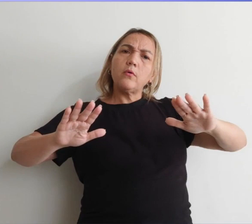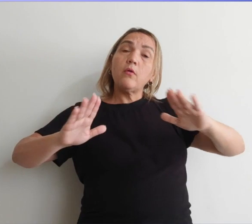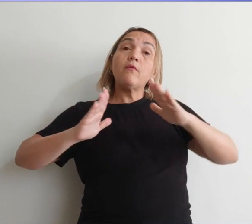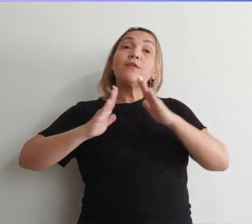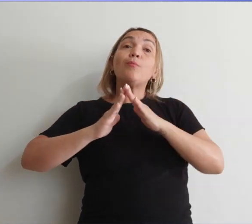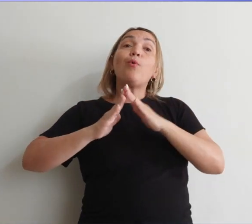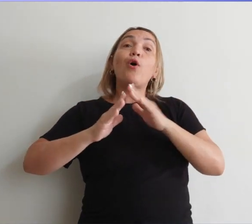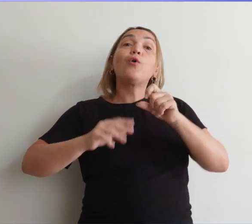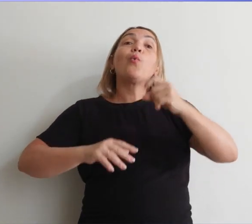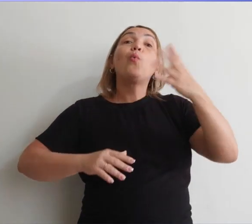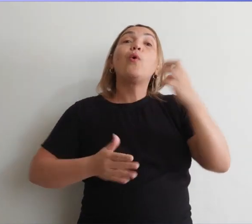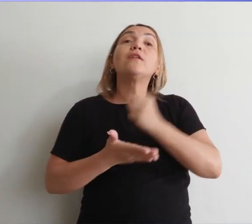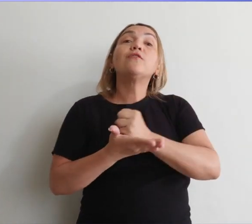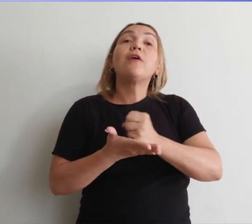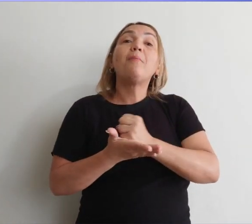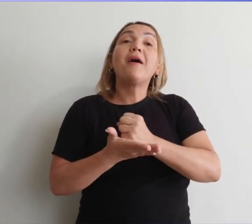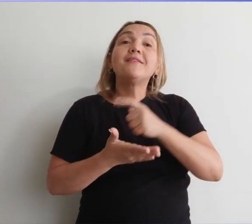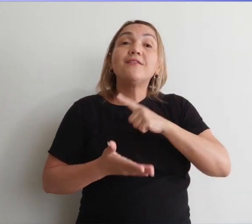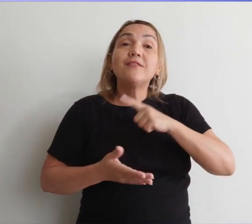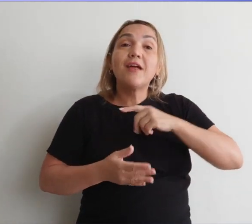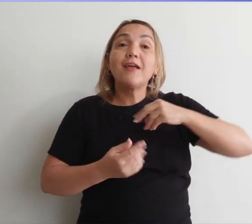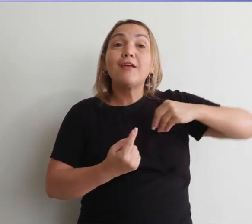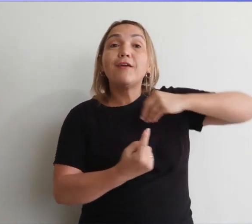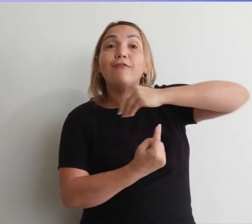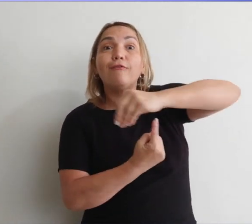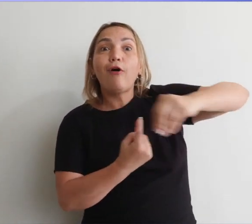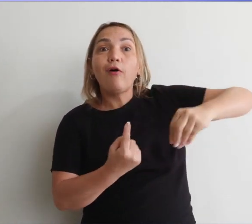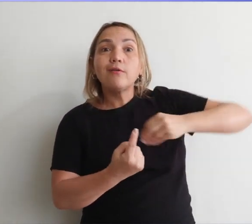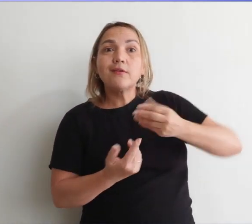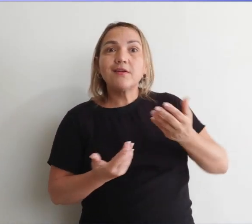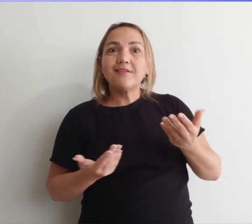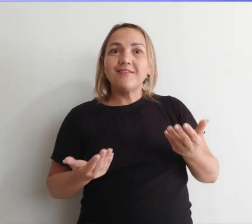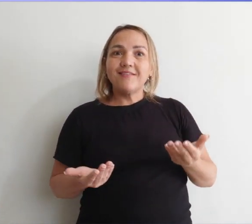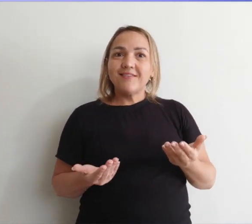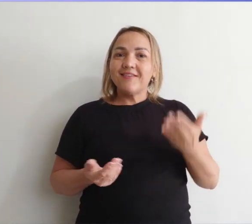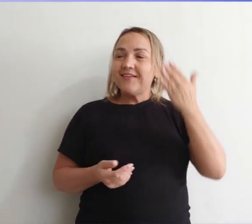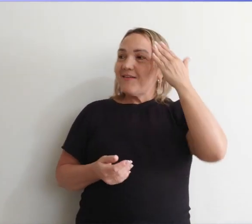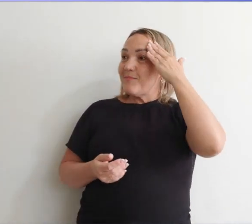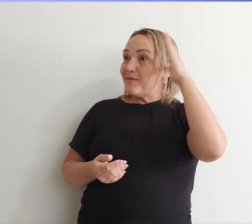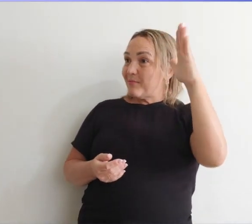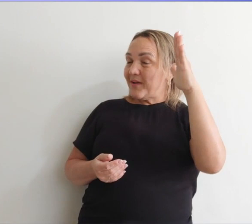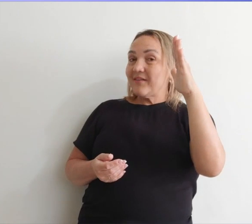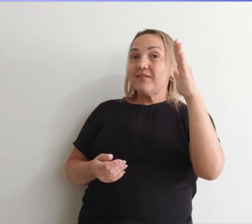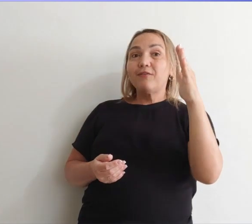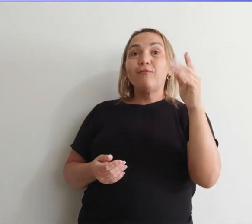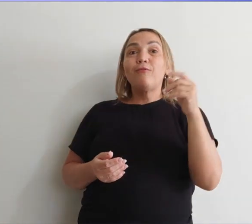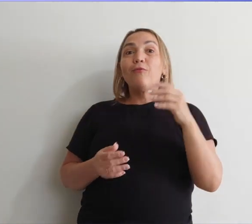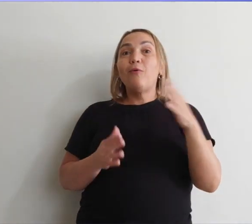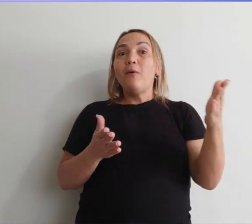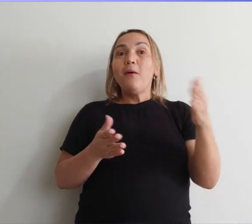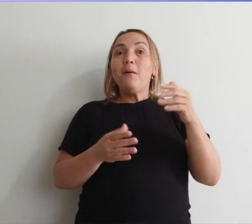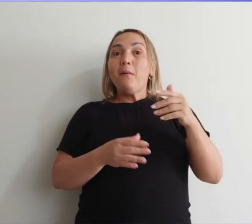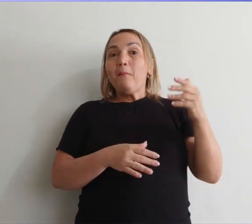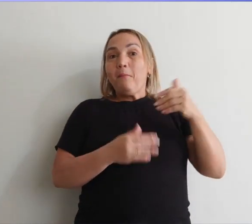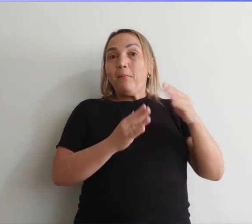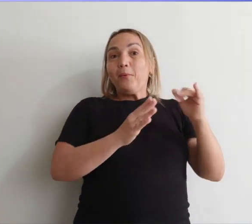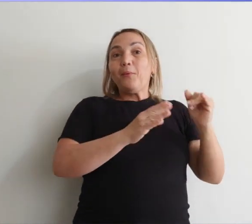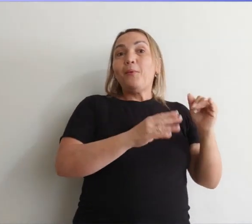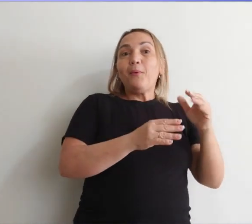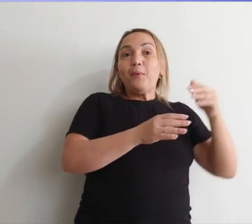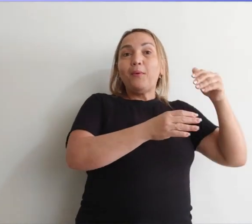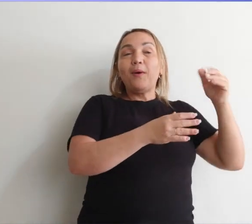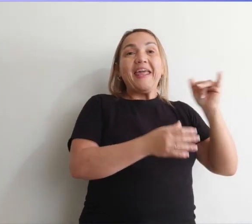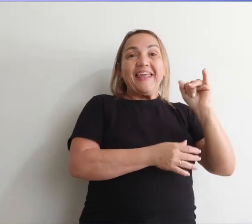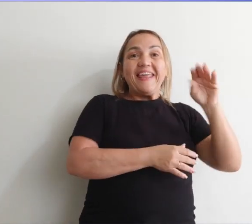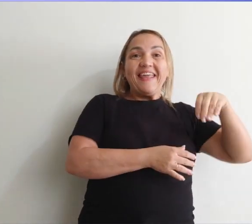vocês moram, quantas drogarias tem no entorno de vocês? Principalmente se você for para o interior, então é uma a cada esquina.